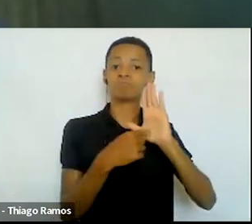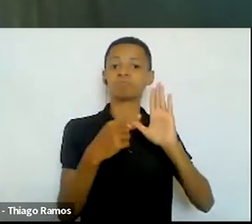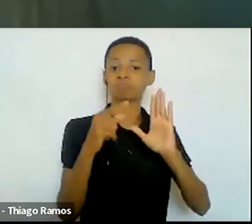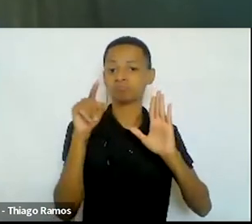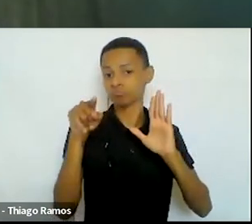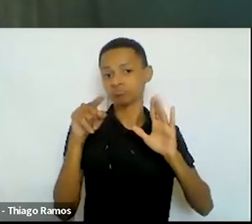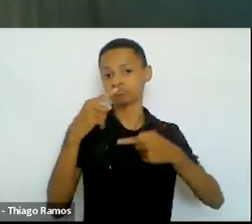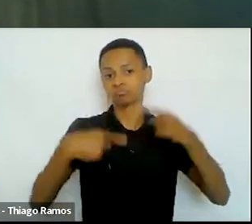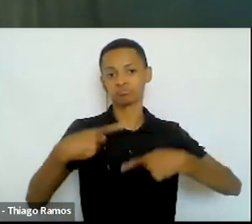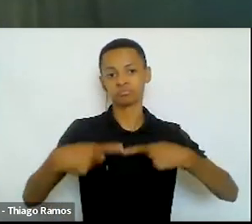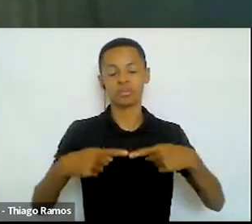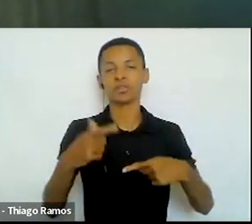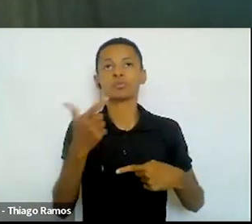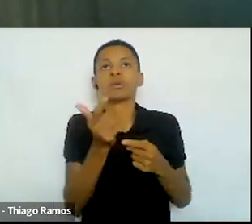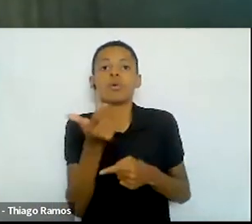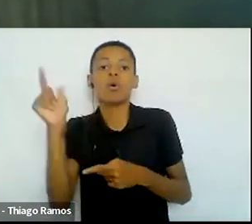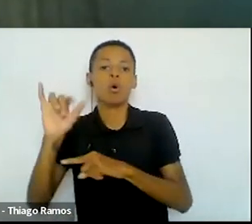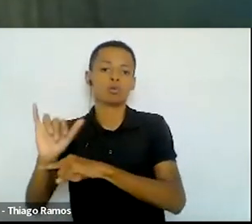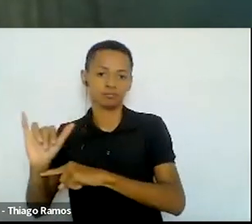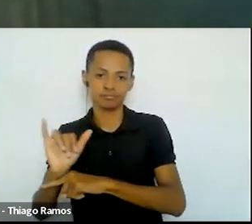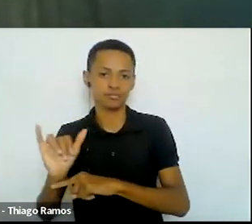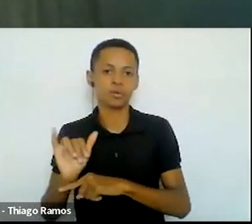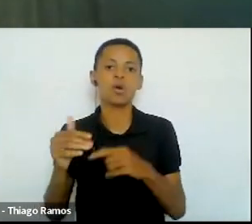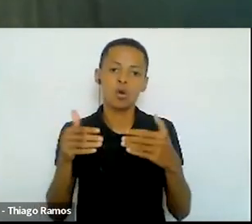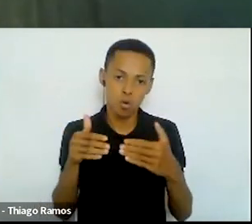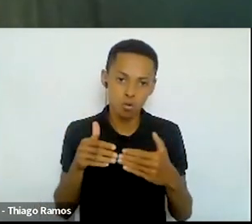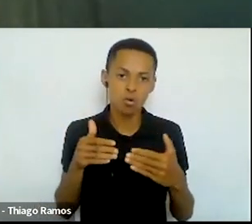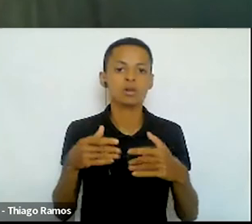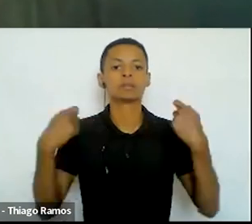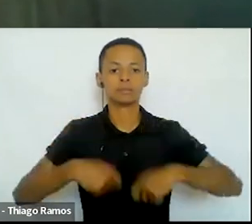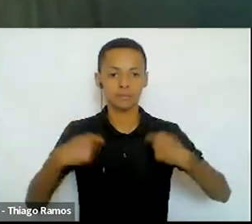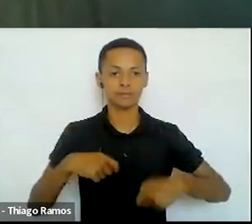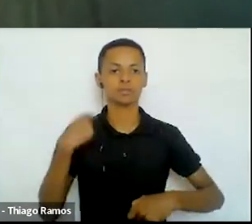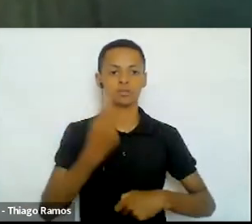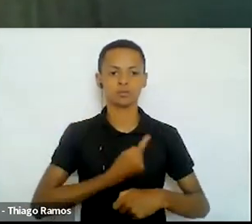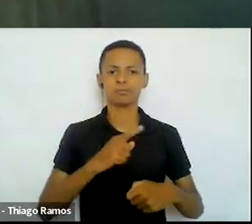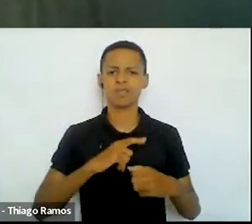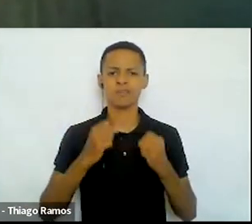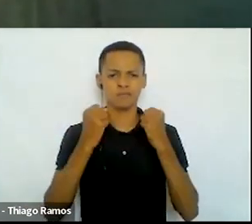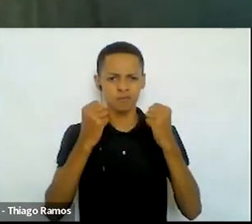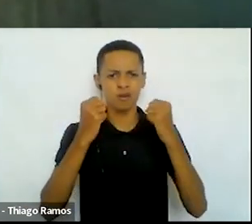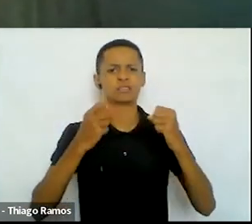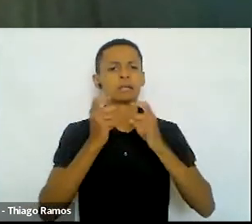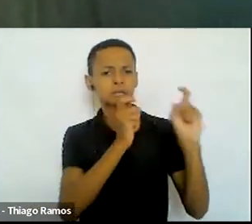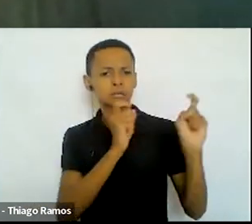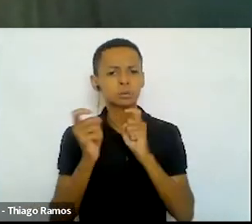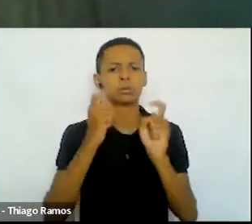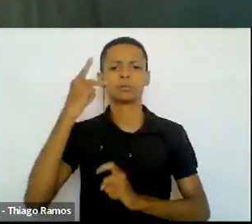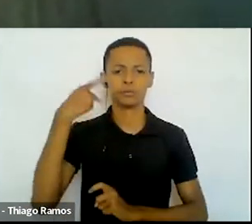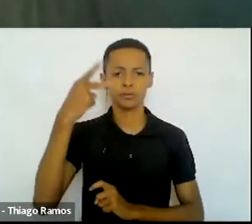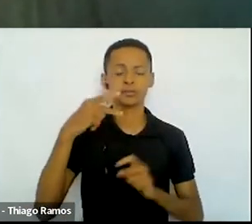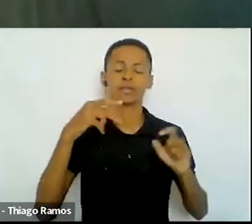tem outra alternativa, eu concordo que não tem outra alternativa, eu concordo que a gente vai precisar ter o máximo de diálogo e articulação política nesse projeto,